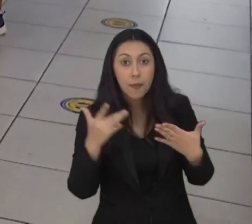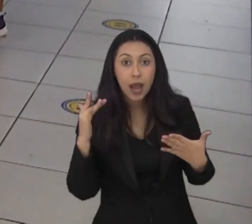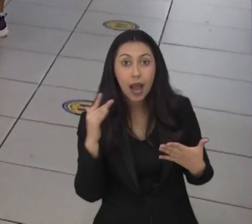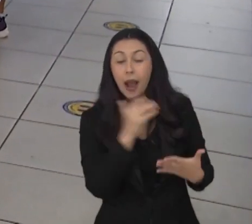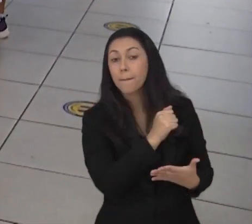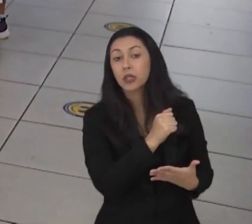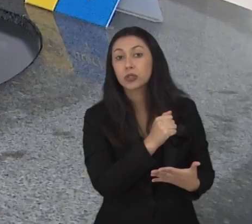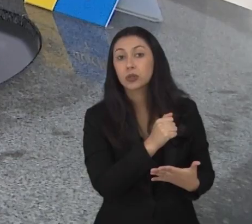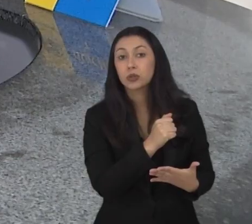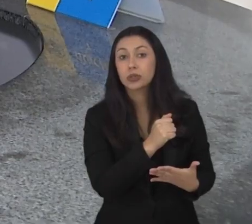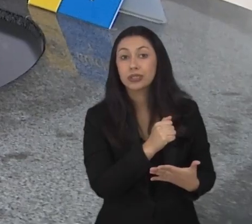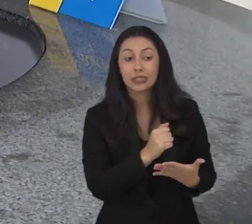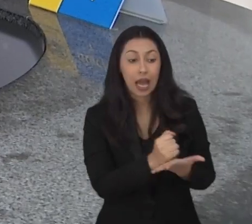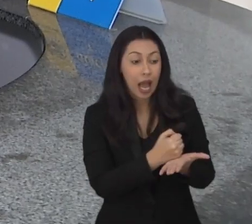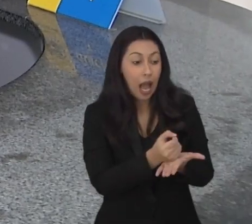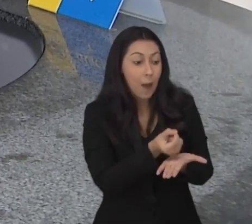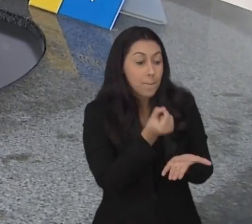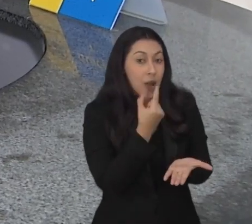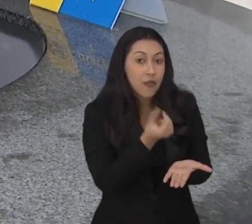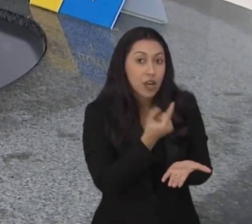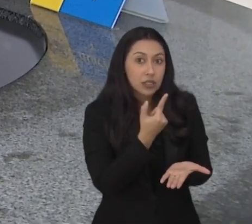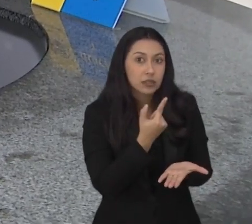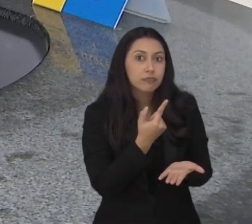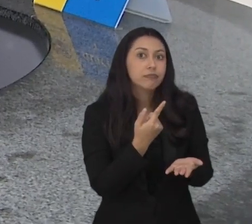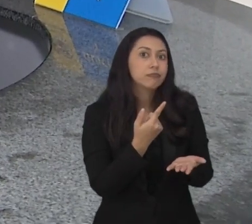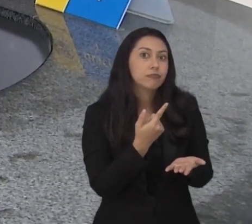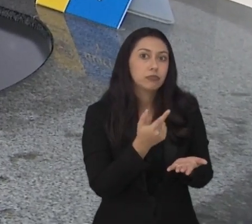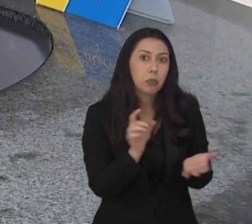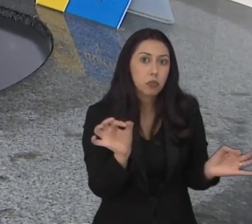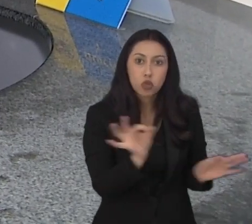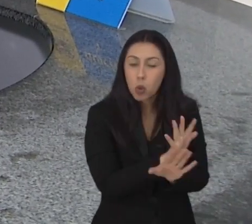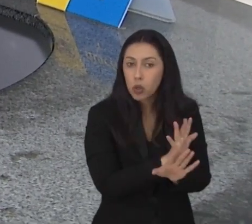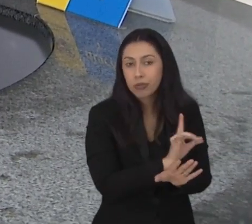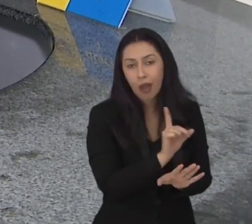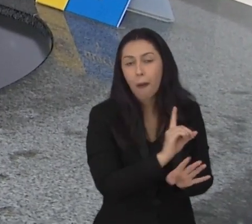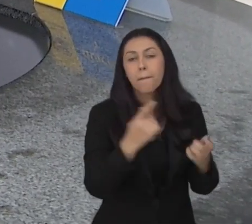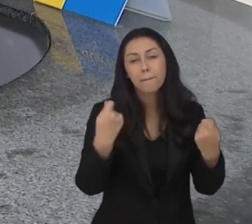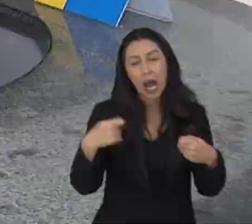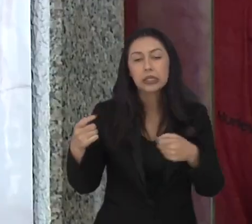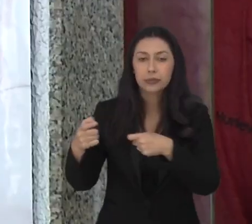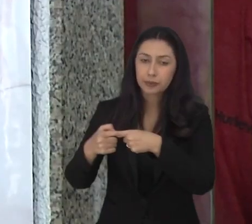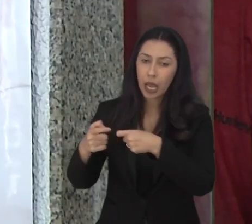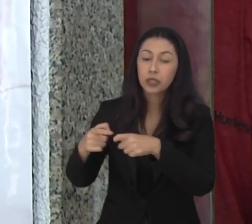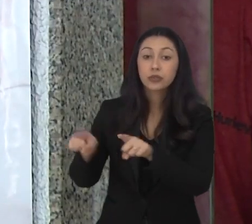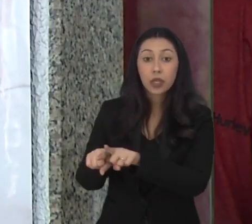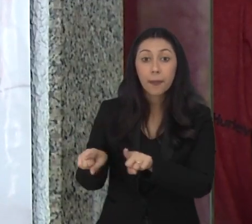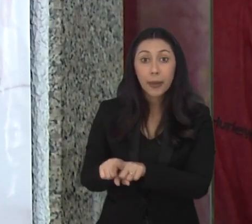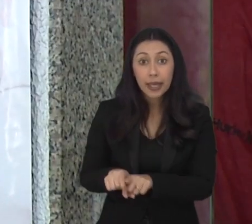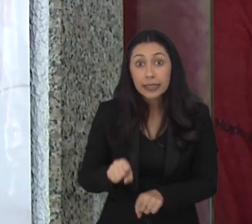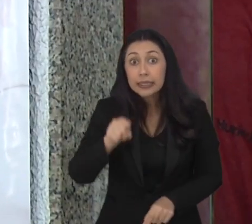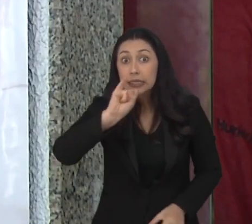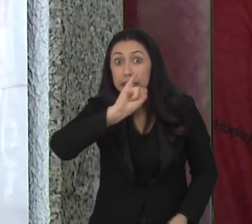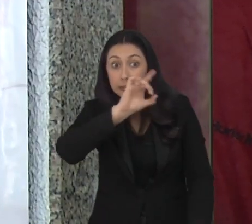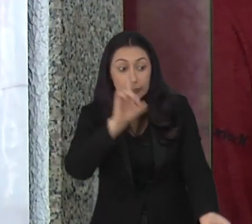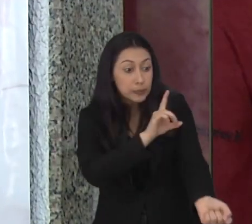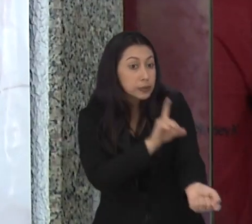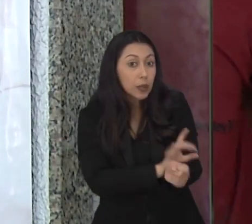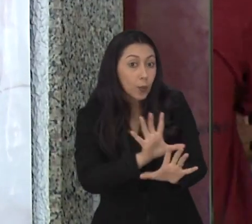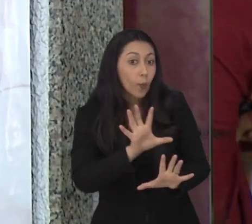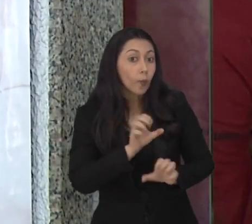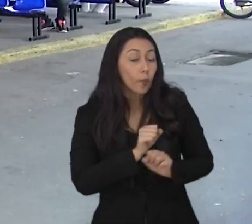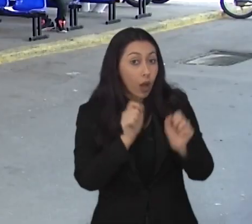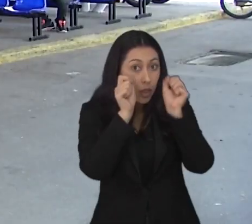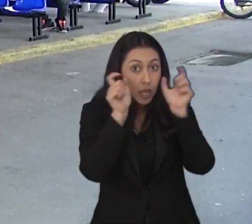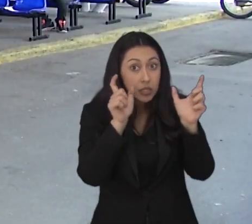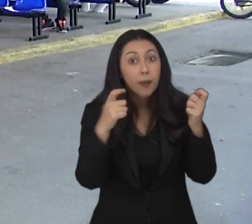testes rápidos de farmácia não devem substituir jamais o diagnóstico médico. E uma vez infectado, atenção